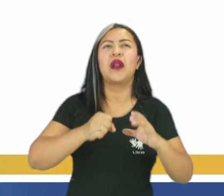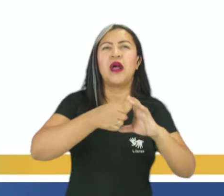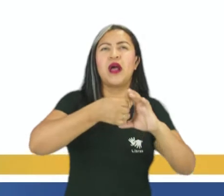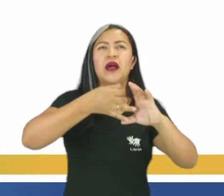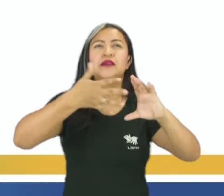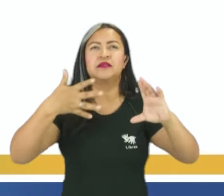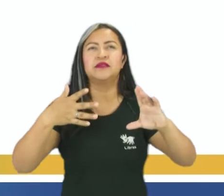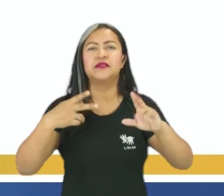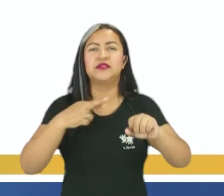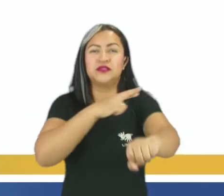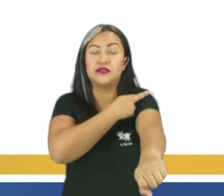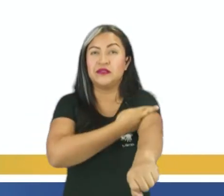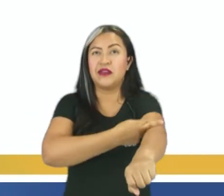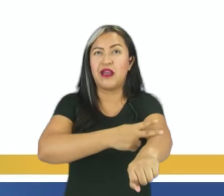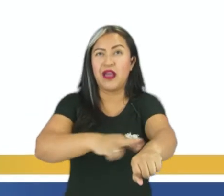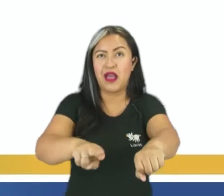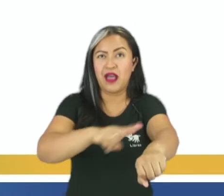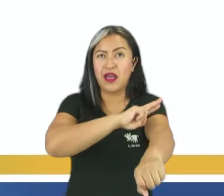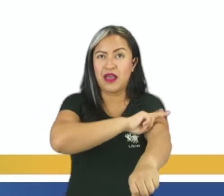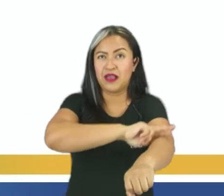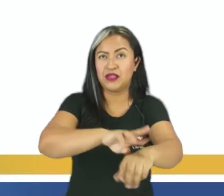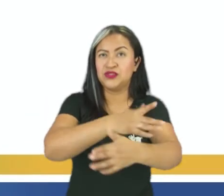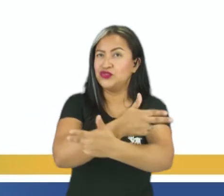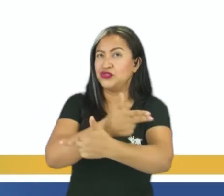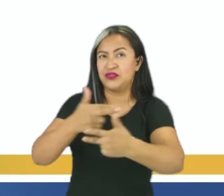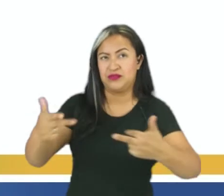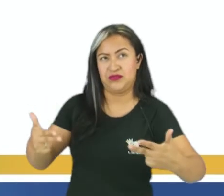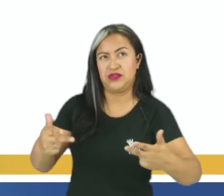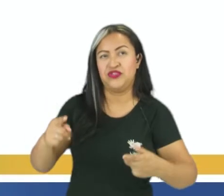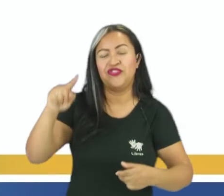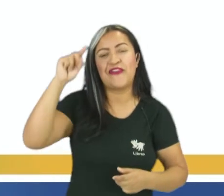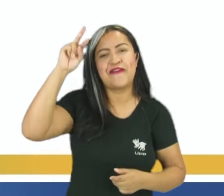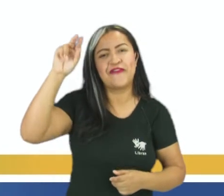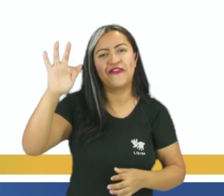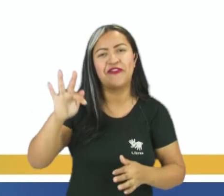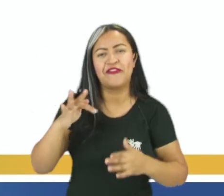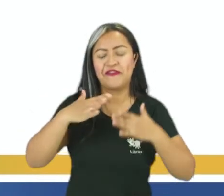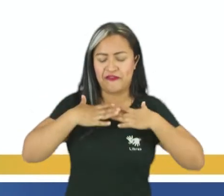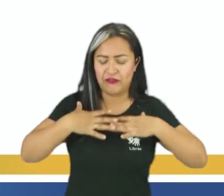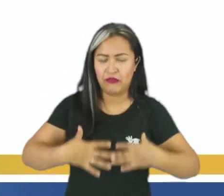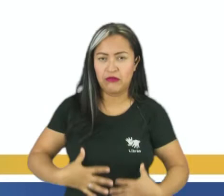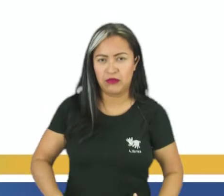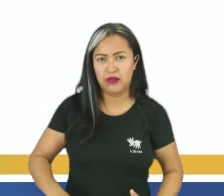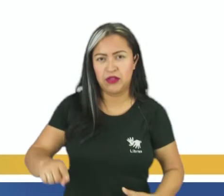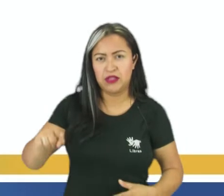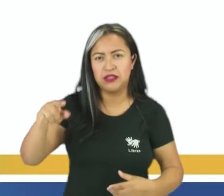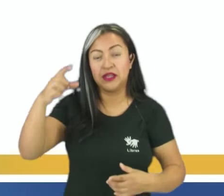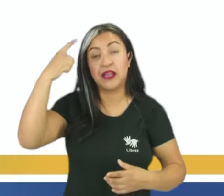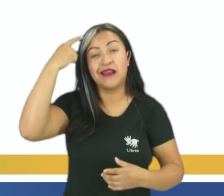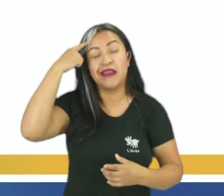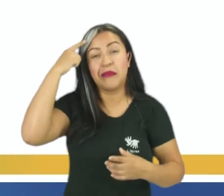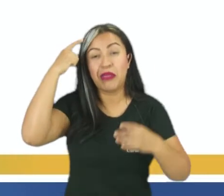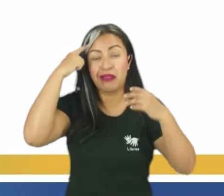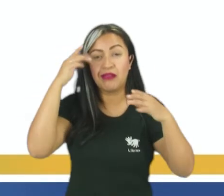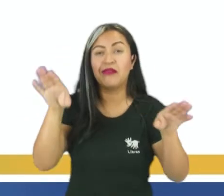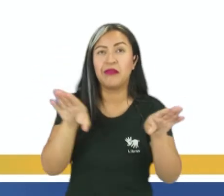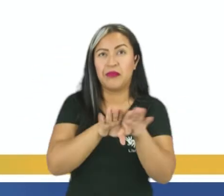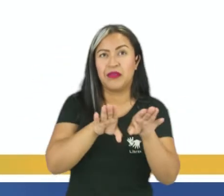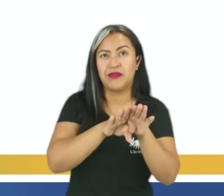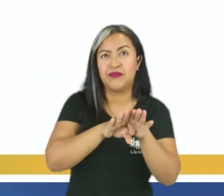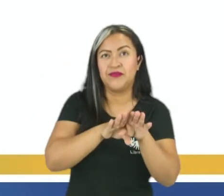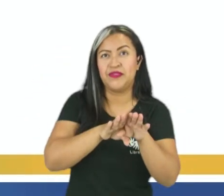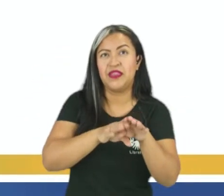futuras gerações, né? Tanto físicas como mentais. Aí tem as questões sociais, psicológicas, econômicas